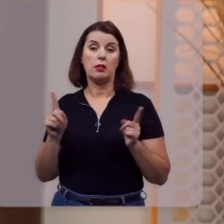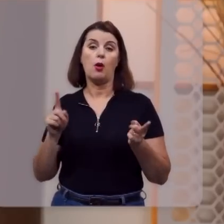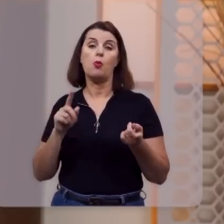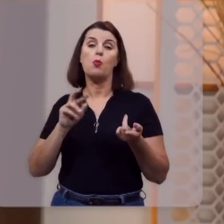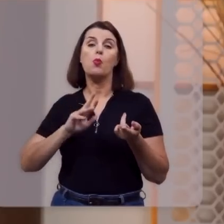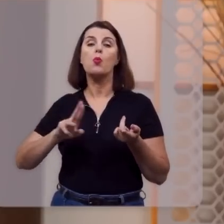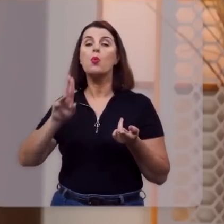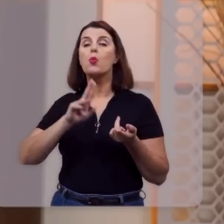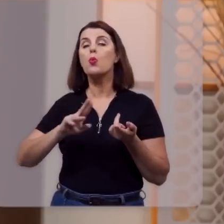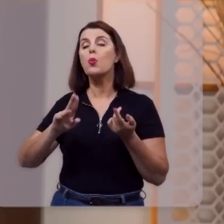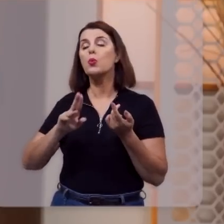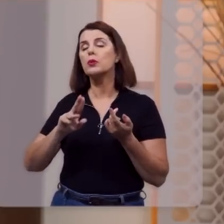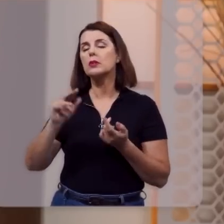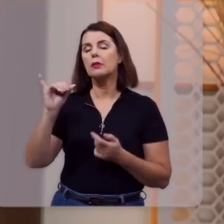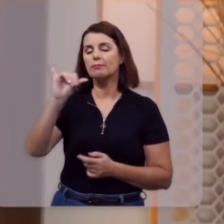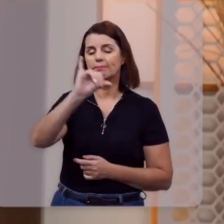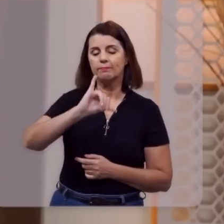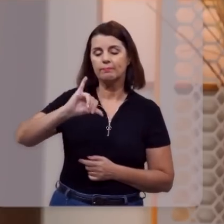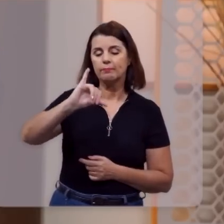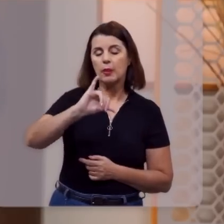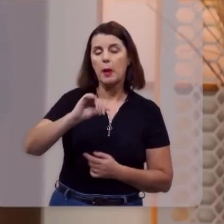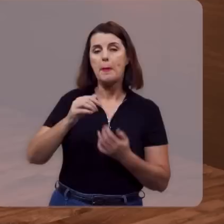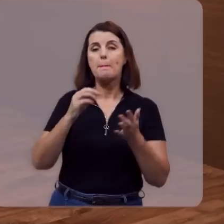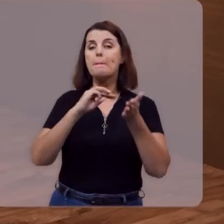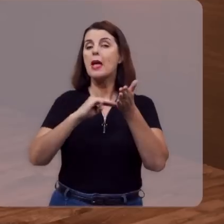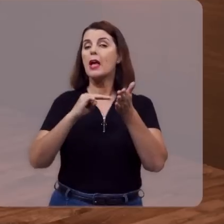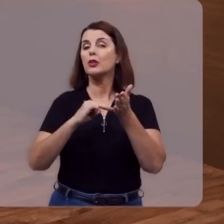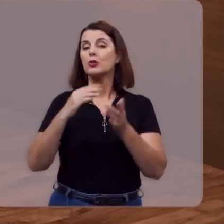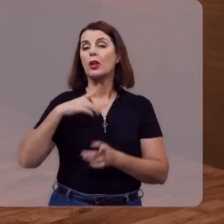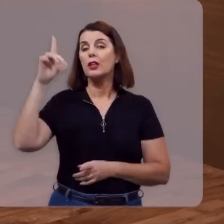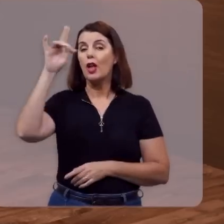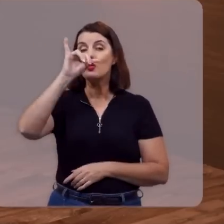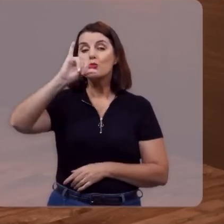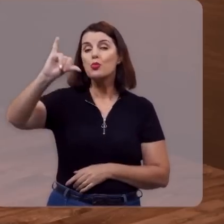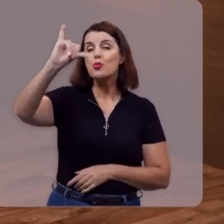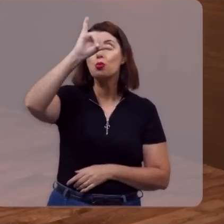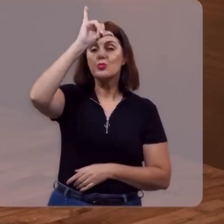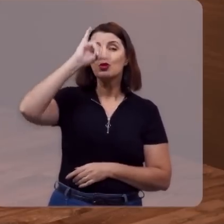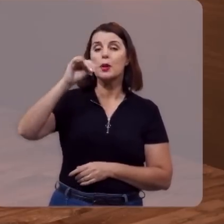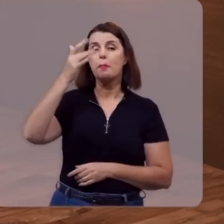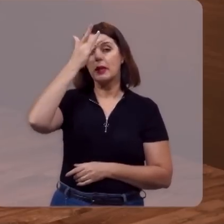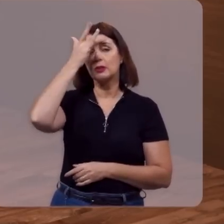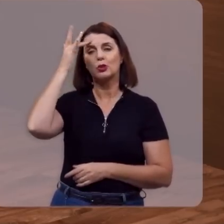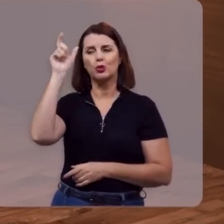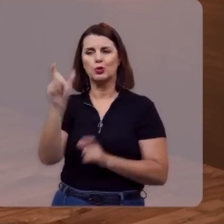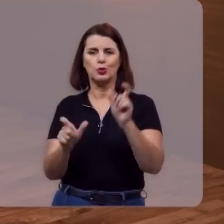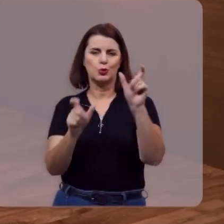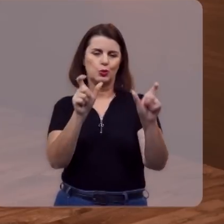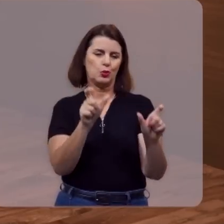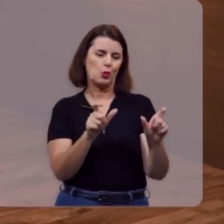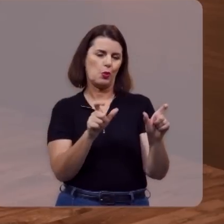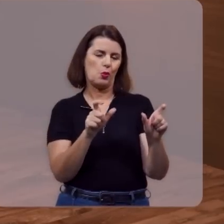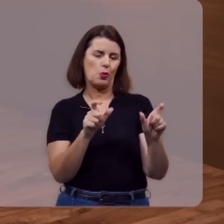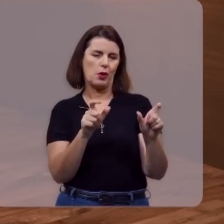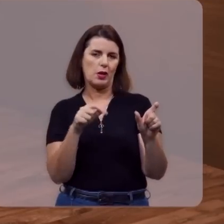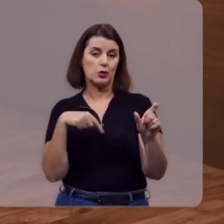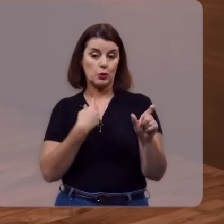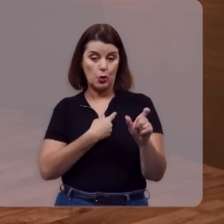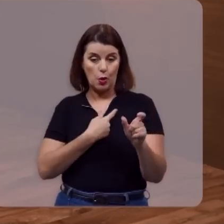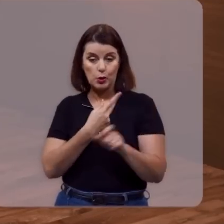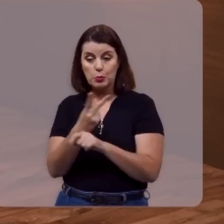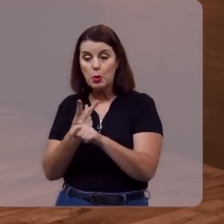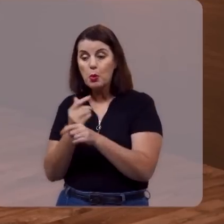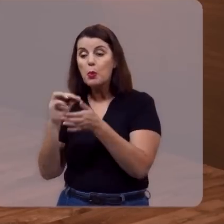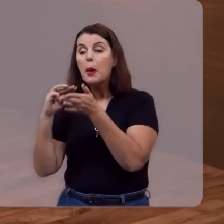métodos, Deus unge homens. Nós estamos à procura de melhores métodos, Deus está à procura de